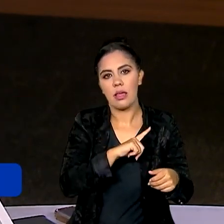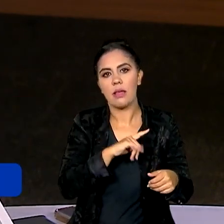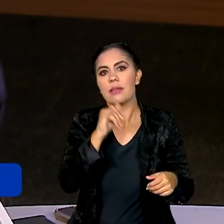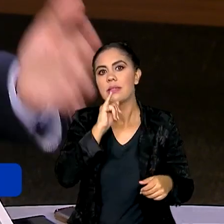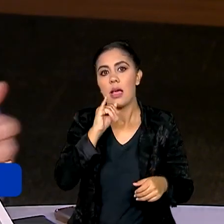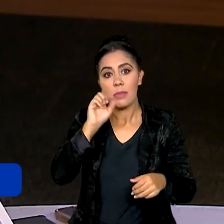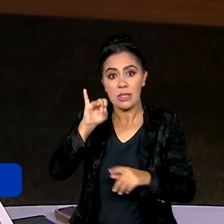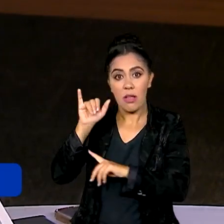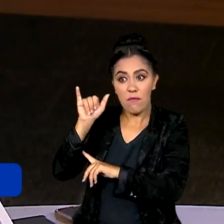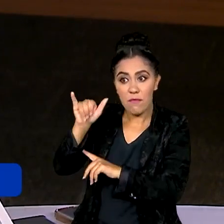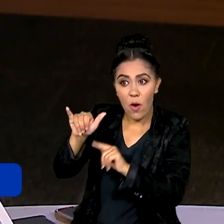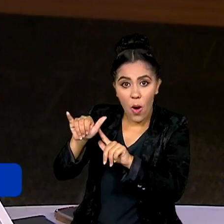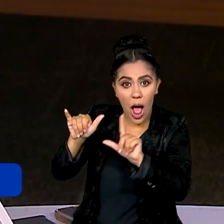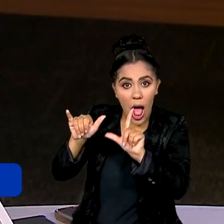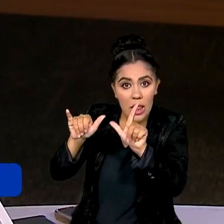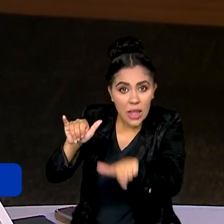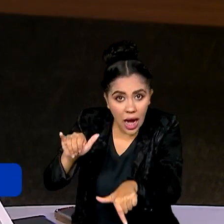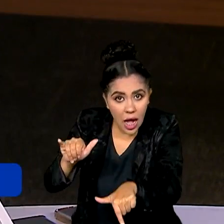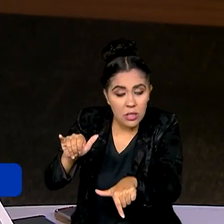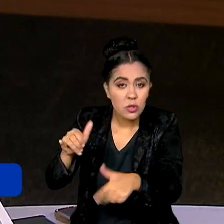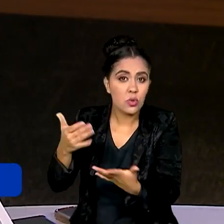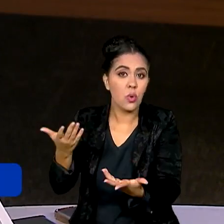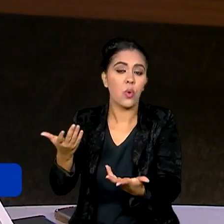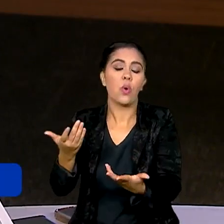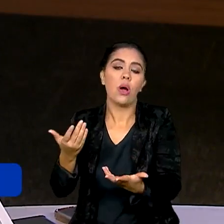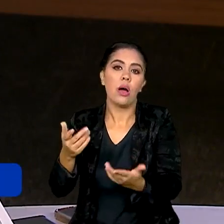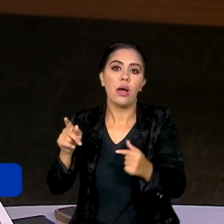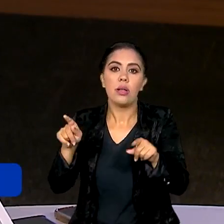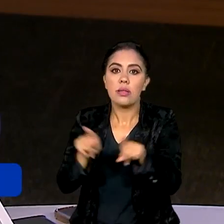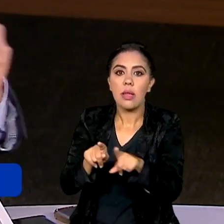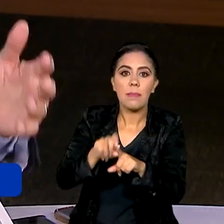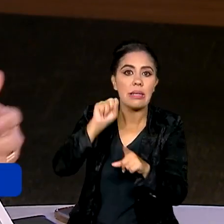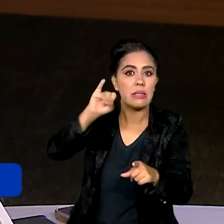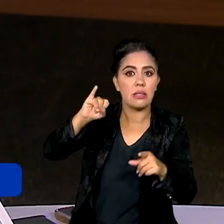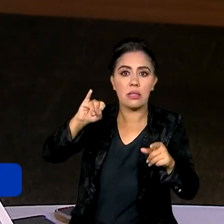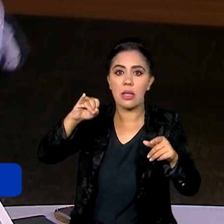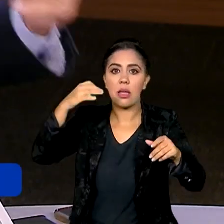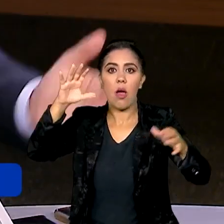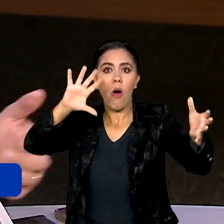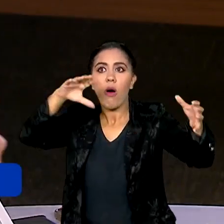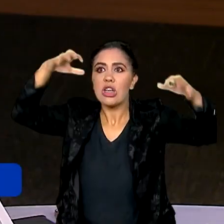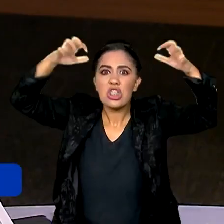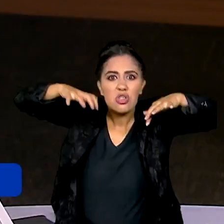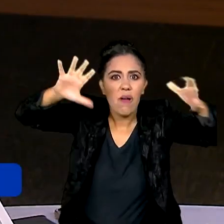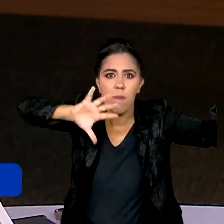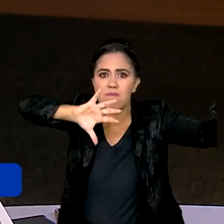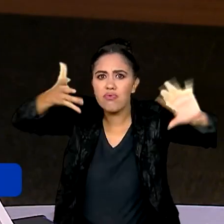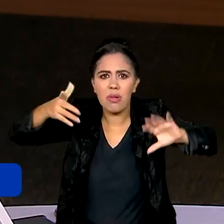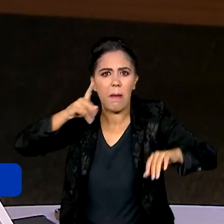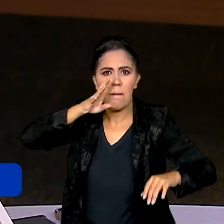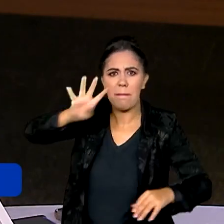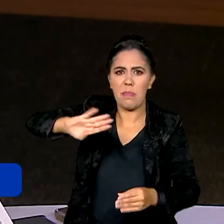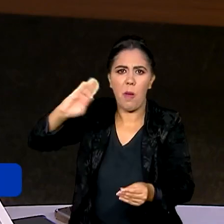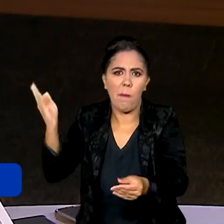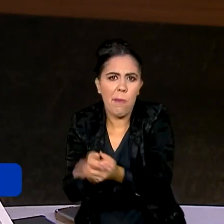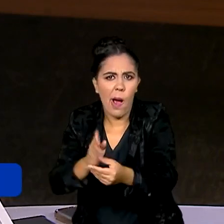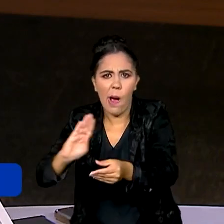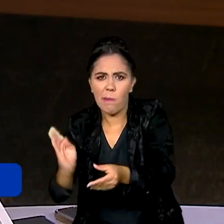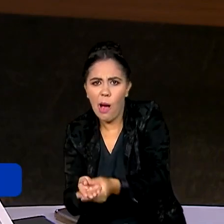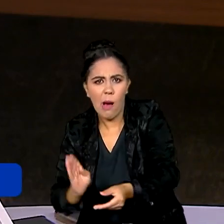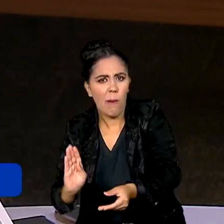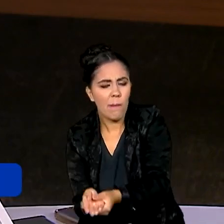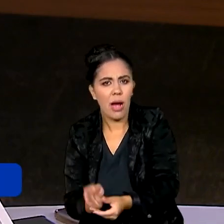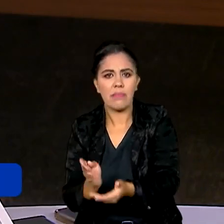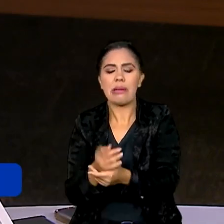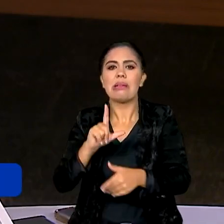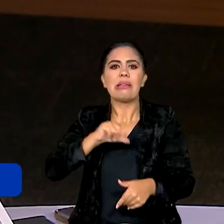voo atrasou, é ação judicial. Se deu um temporal, o aeroporto fechou, é ação judicial. E eles reportam ter um